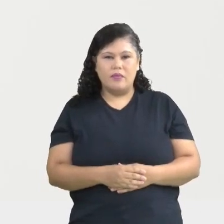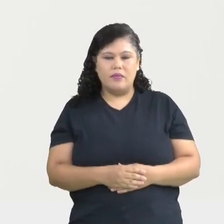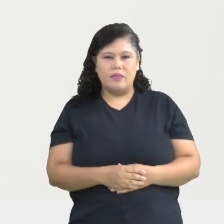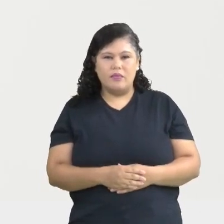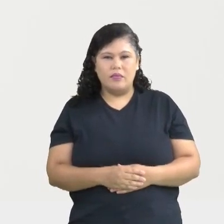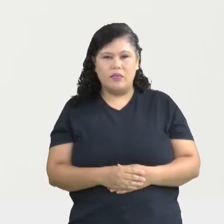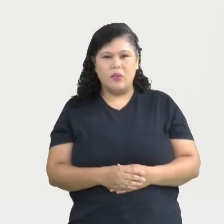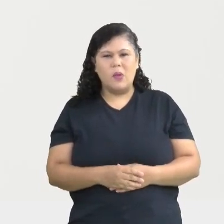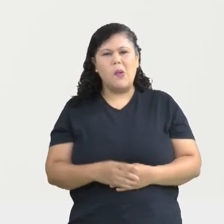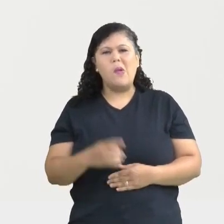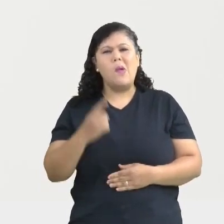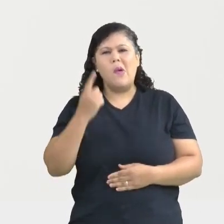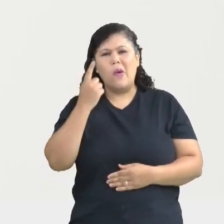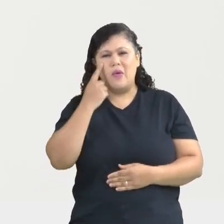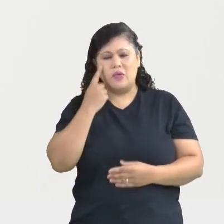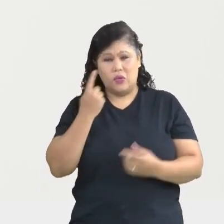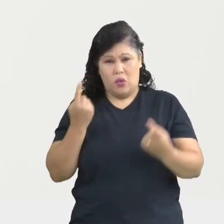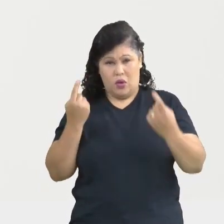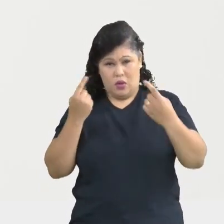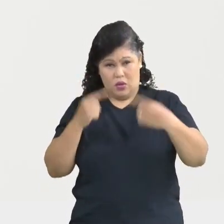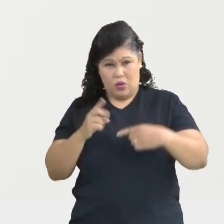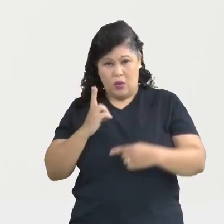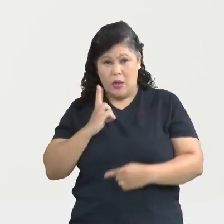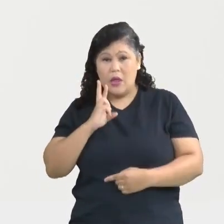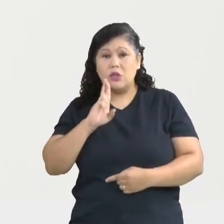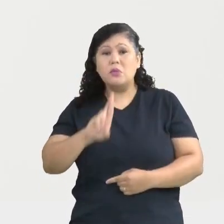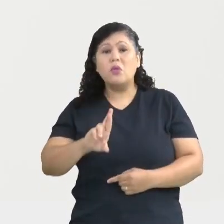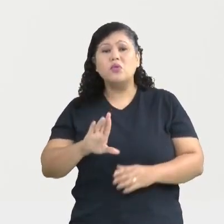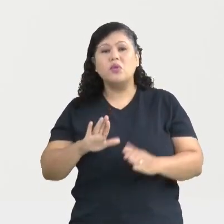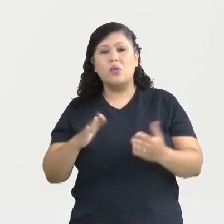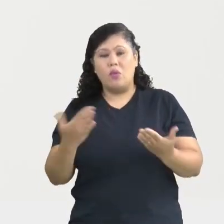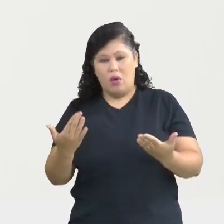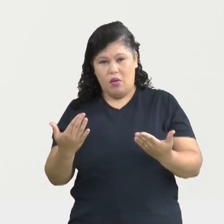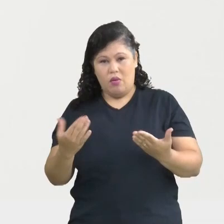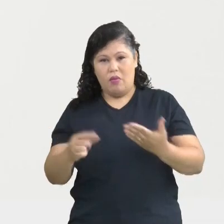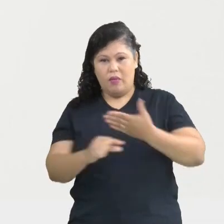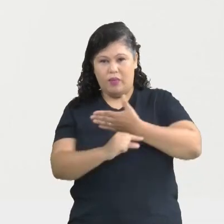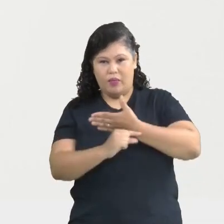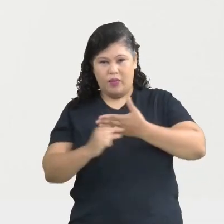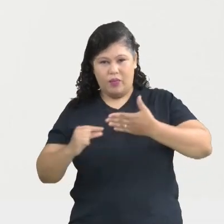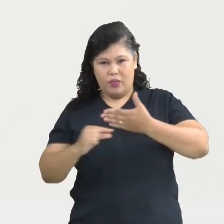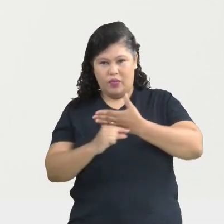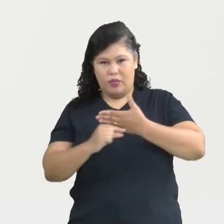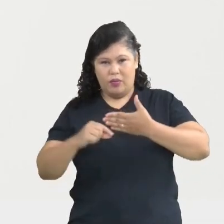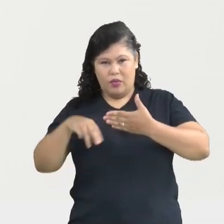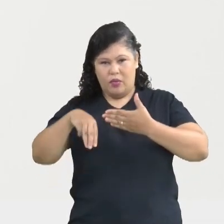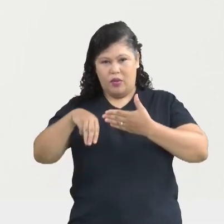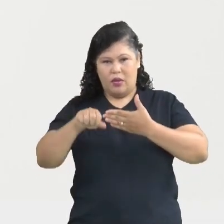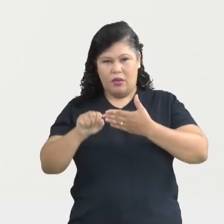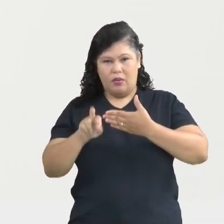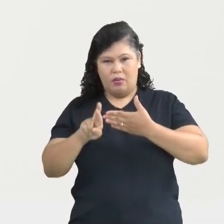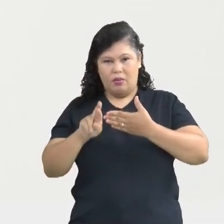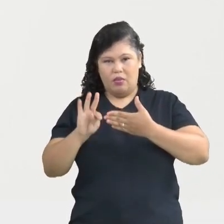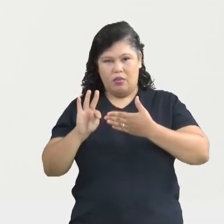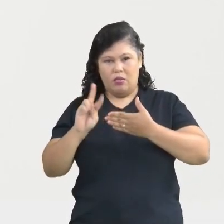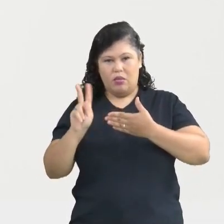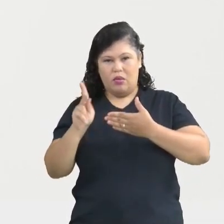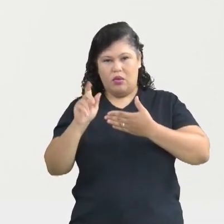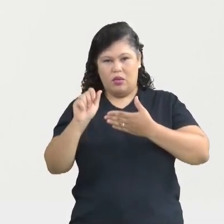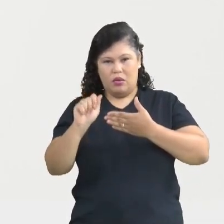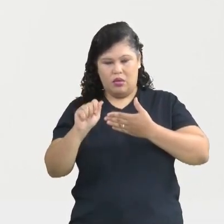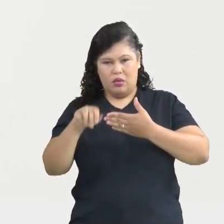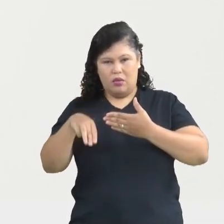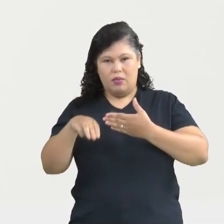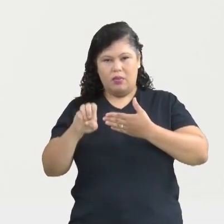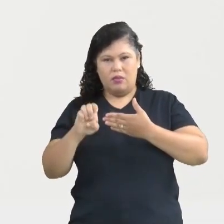o nosso desafio número 1. Qual é a resposta? A resposta é a Marta Medeiros. Por quê?